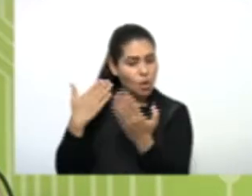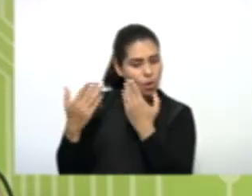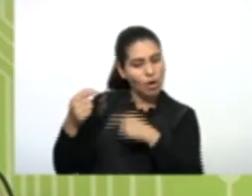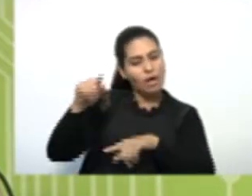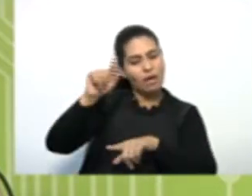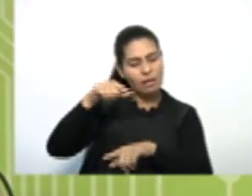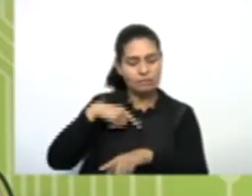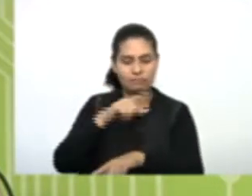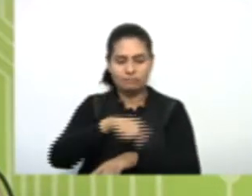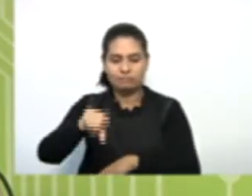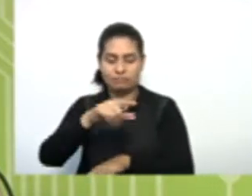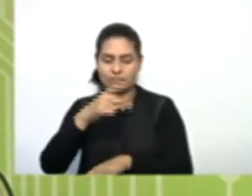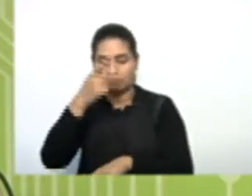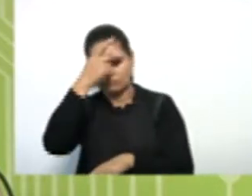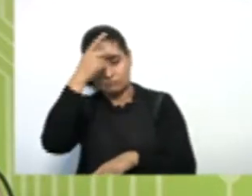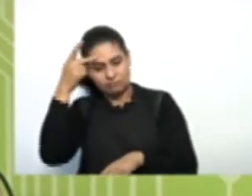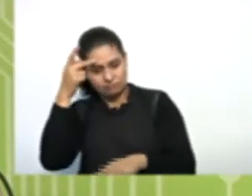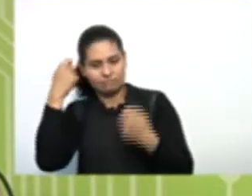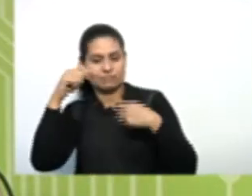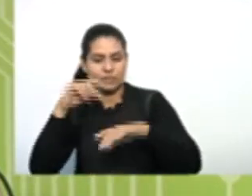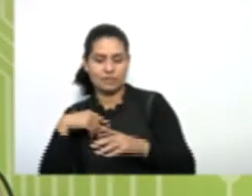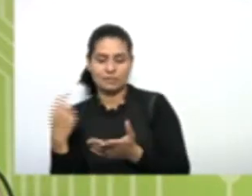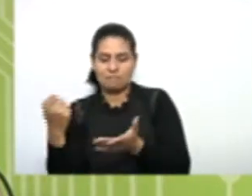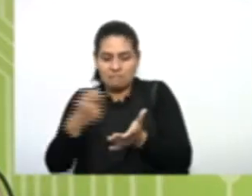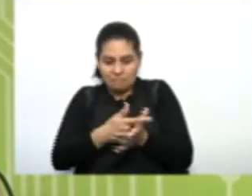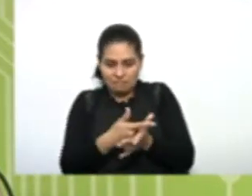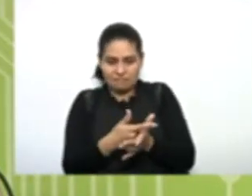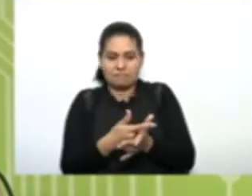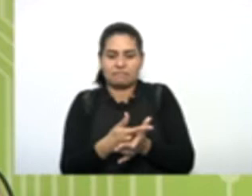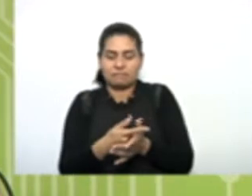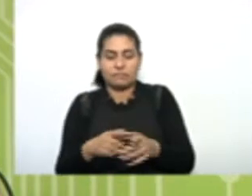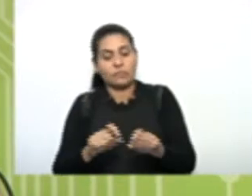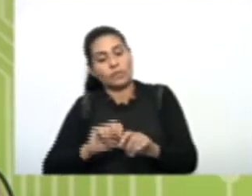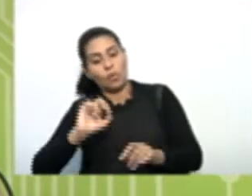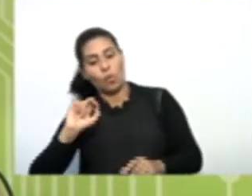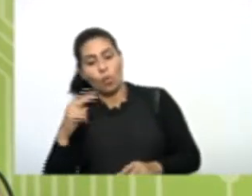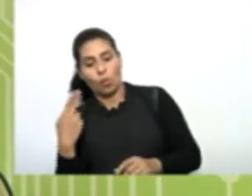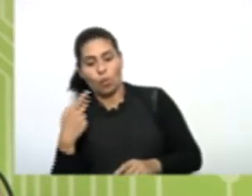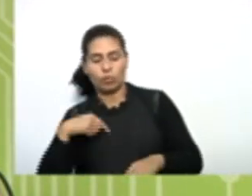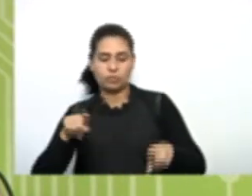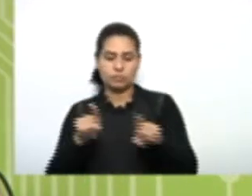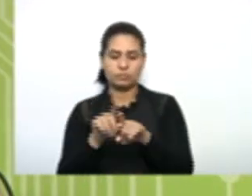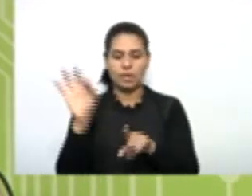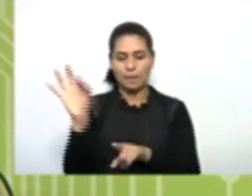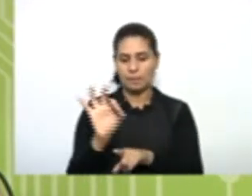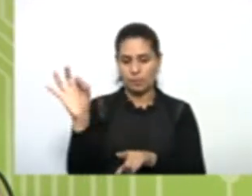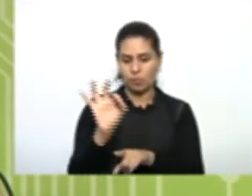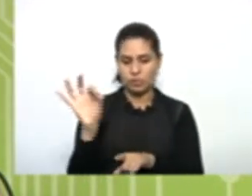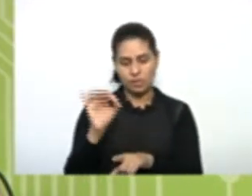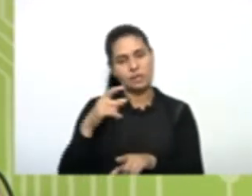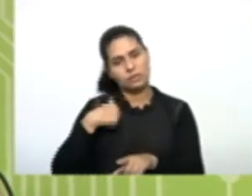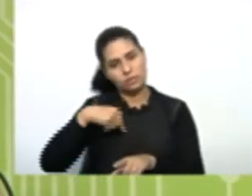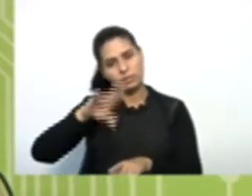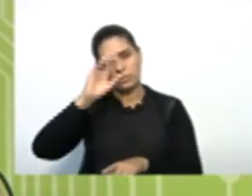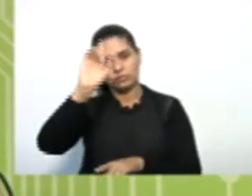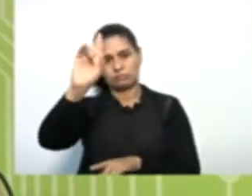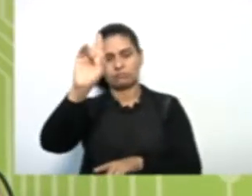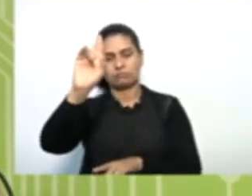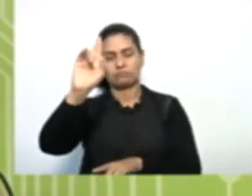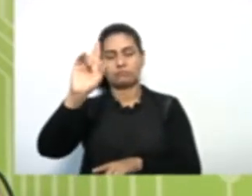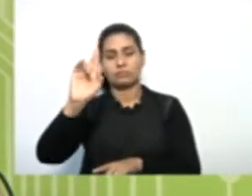a proporção de capital que uma pessoa investe na empresa, ou a porcentagem da empresa que aquela pessoa é dona.